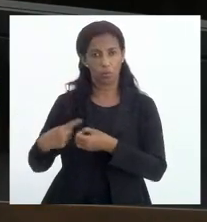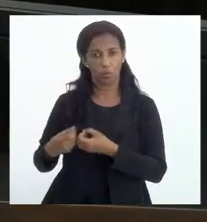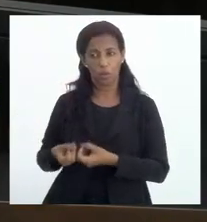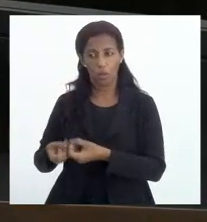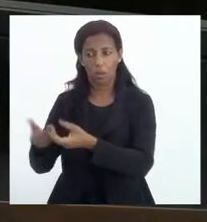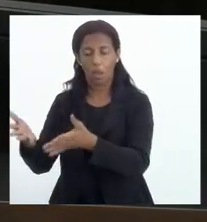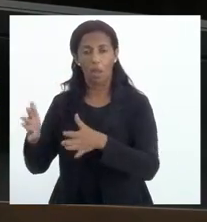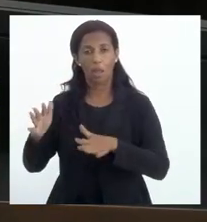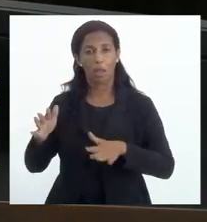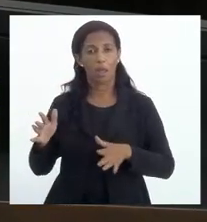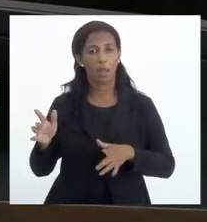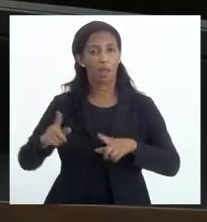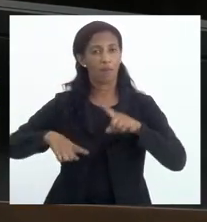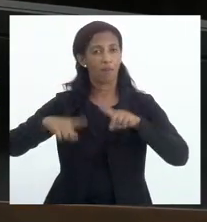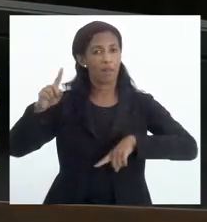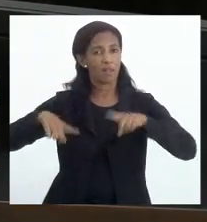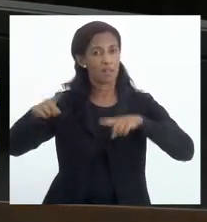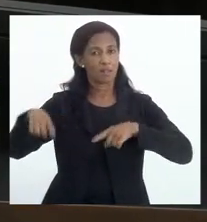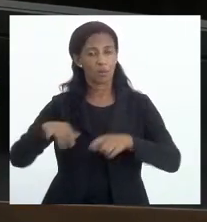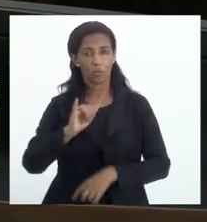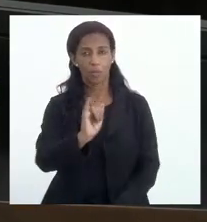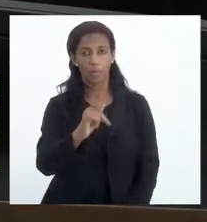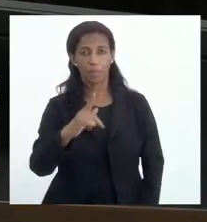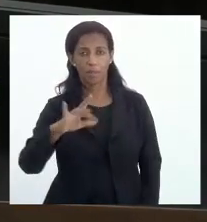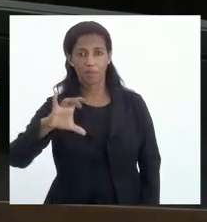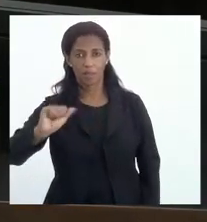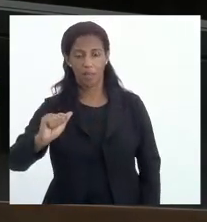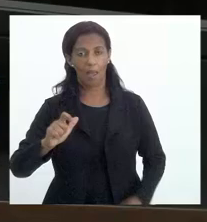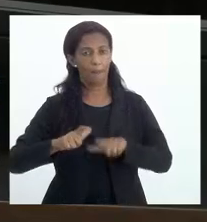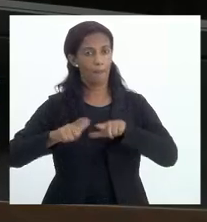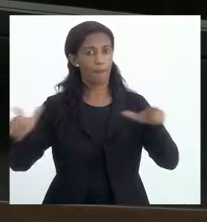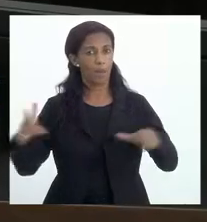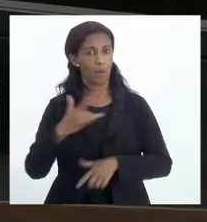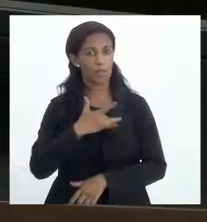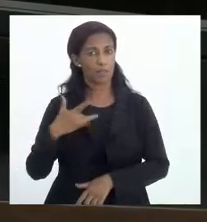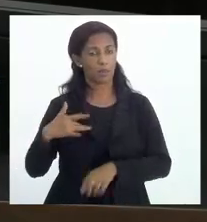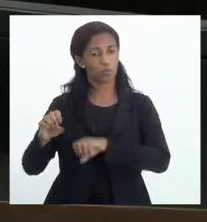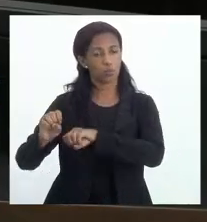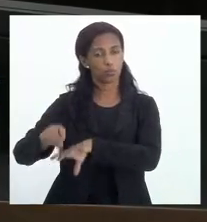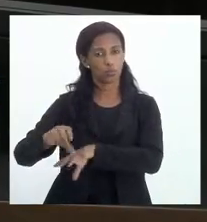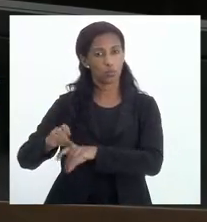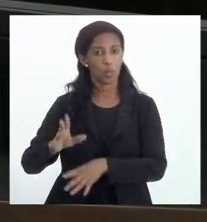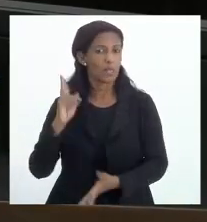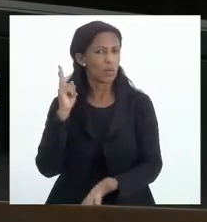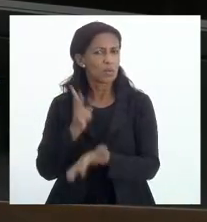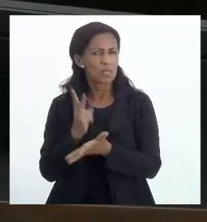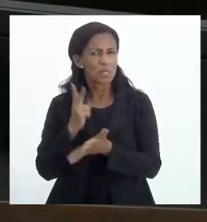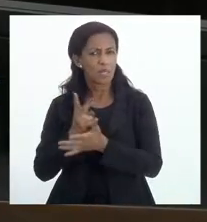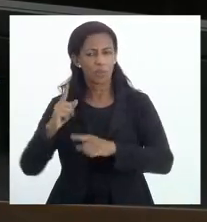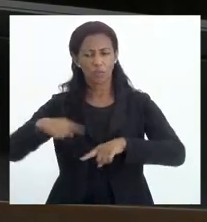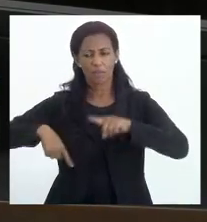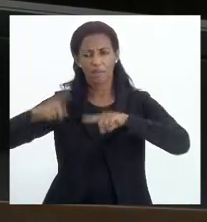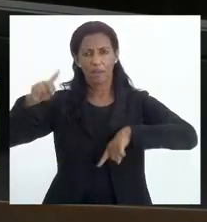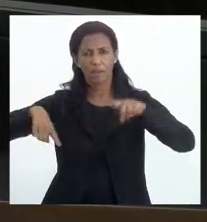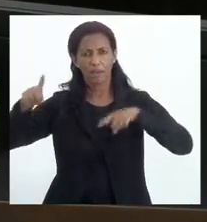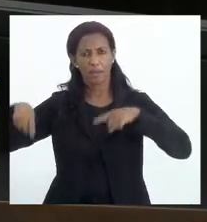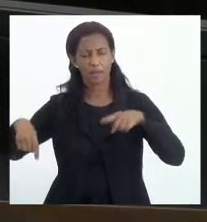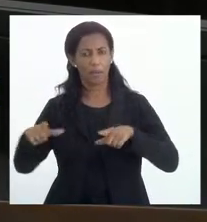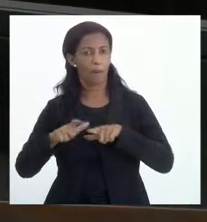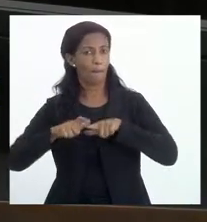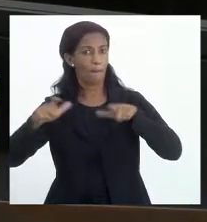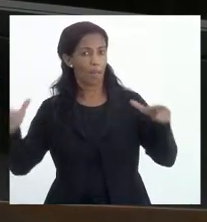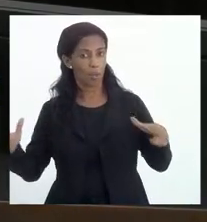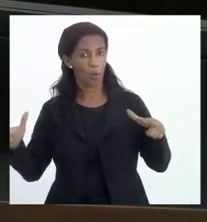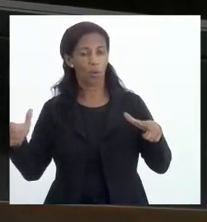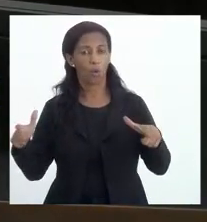a variação do IPCA, a maior na saúde e educação. Então, sempre que houver variação a maior,